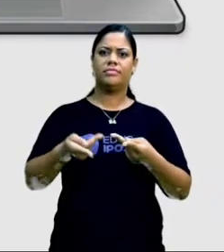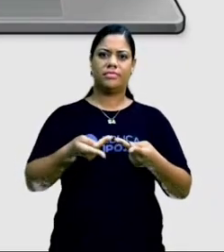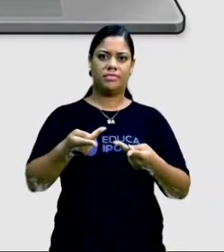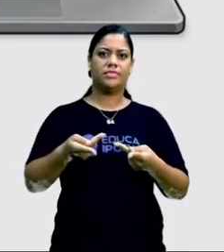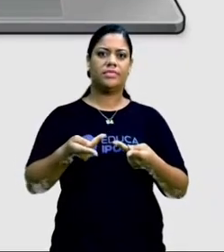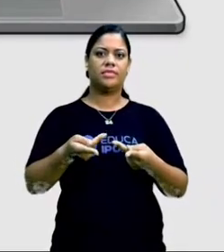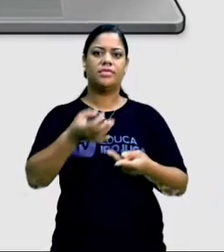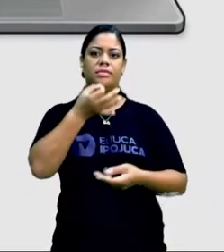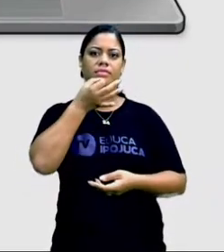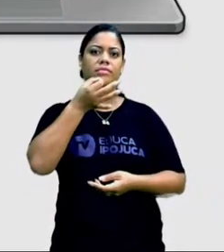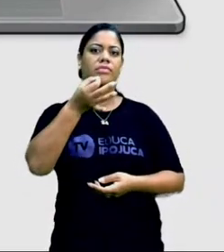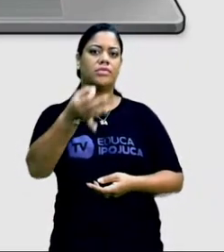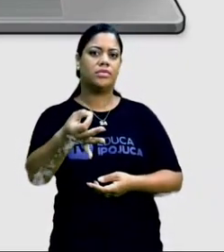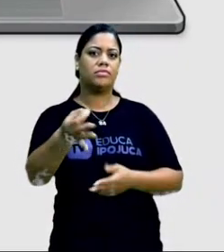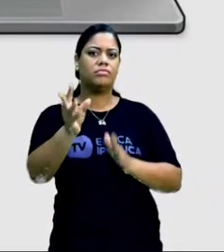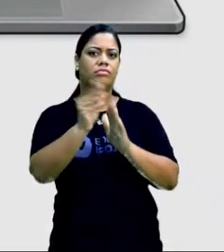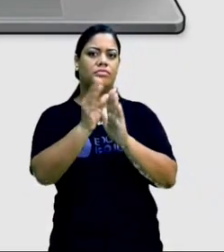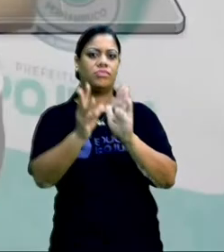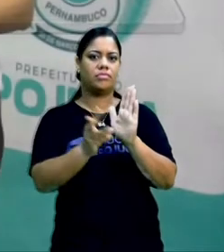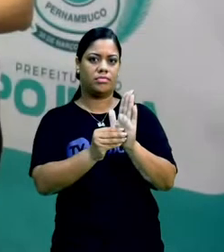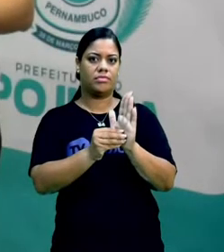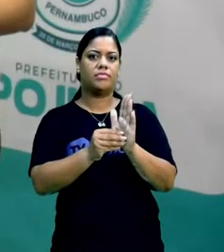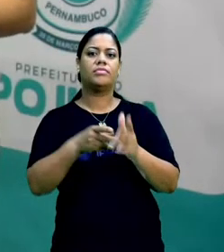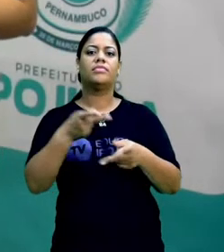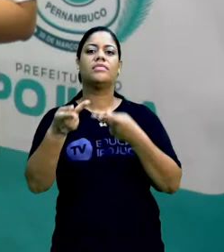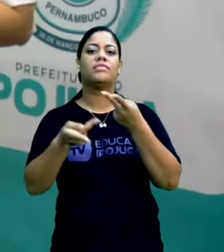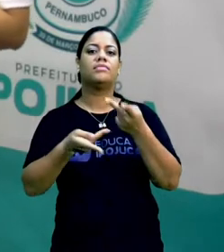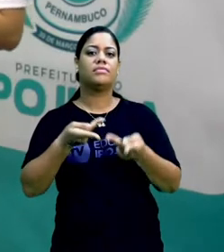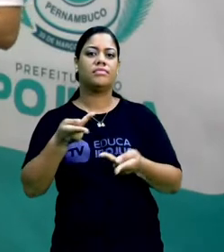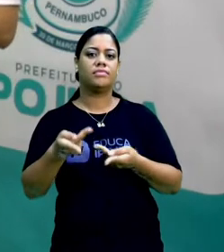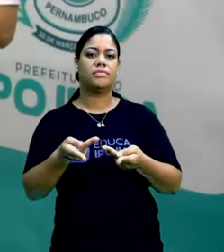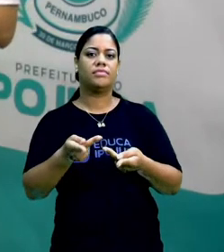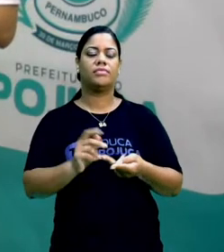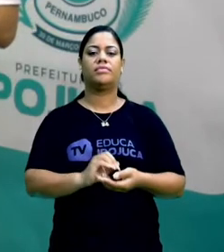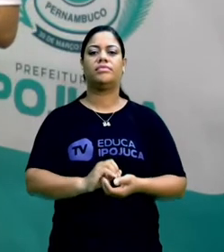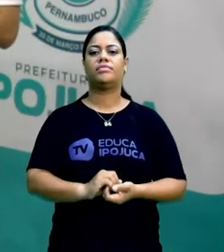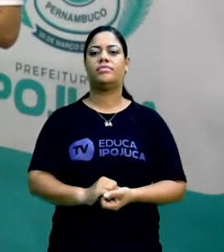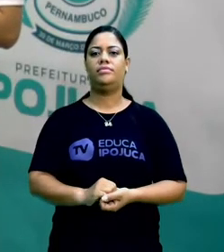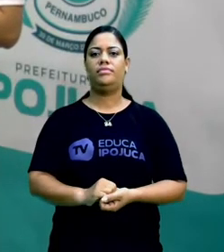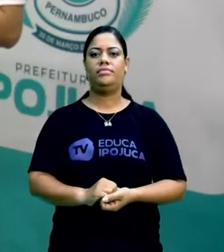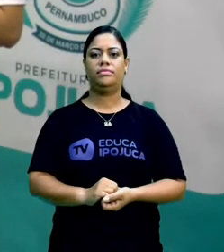posições em relação ao conteúdo em que ele está falando.